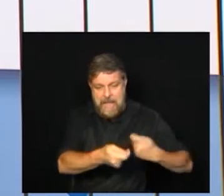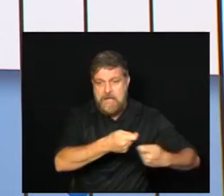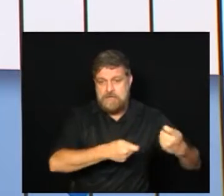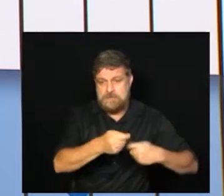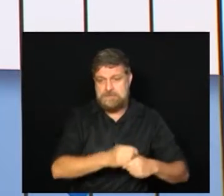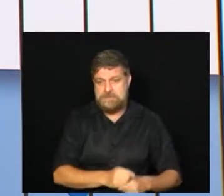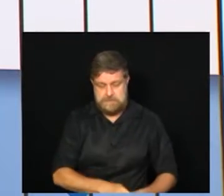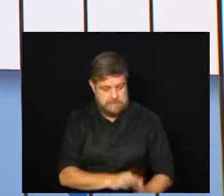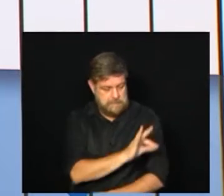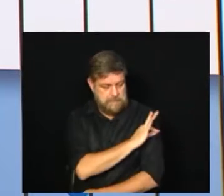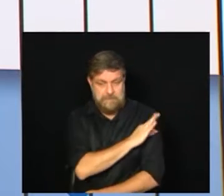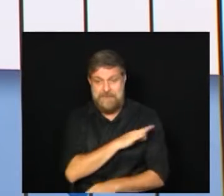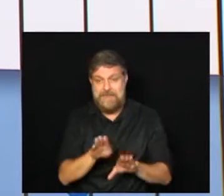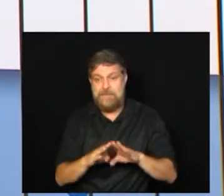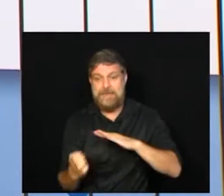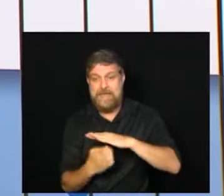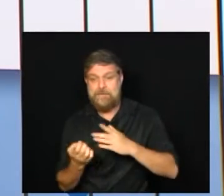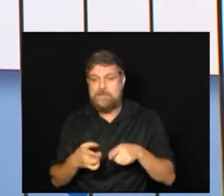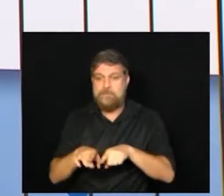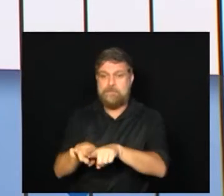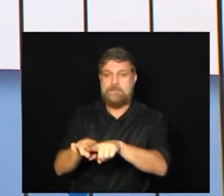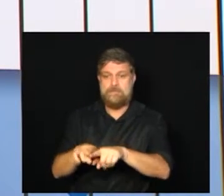administração direta e indireta.